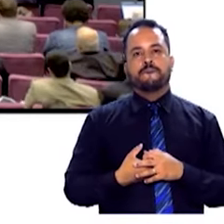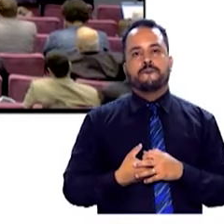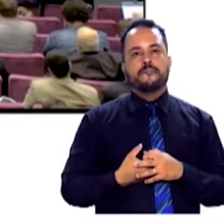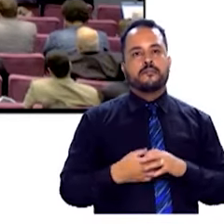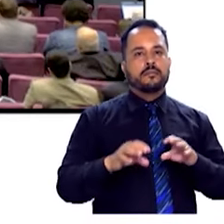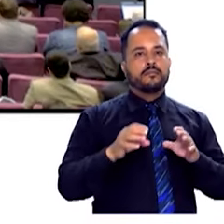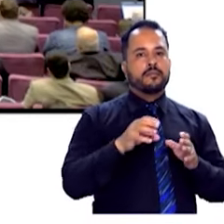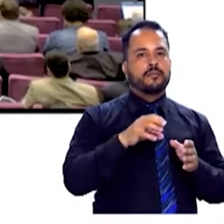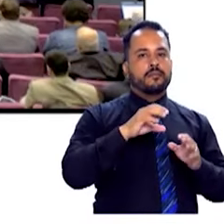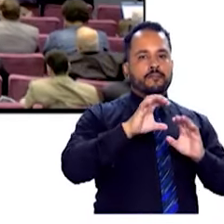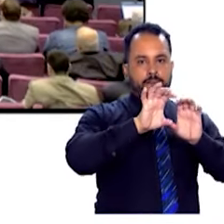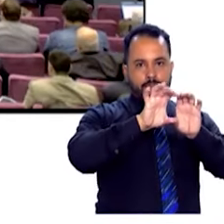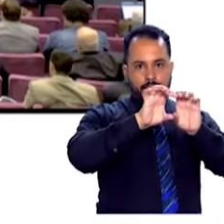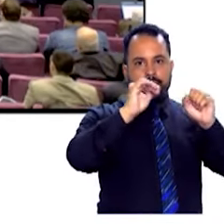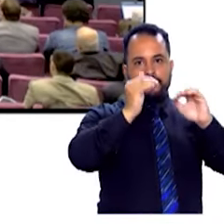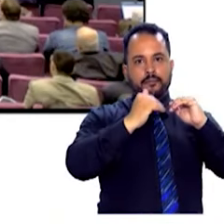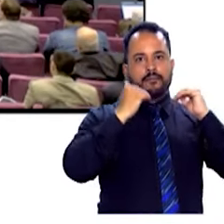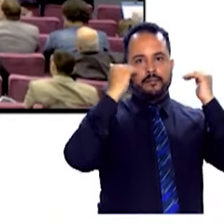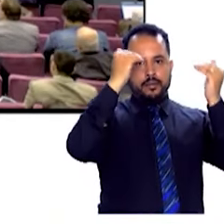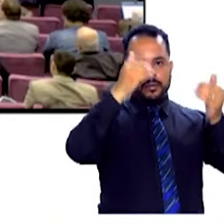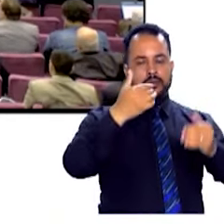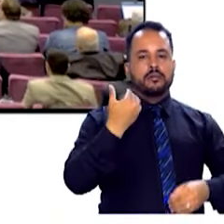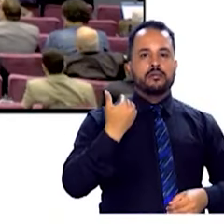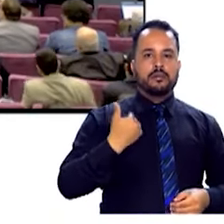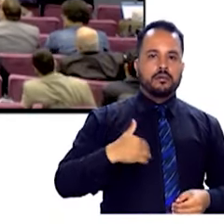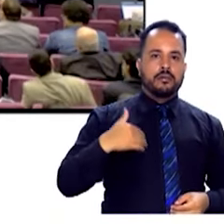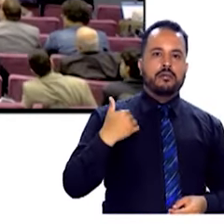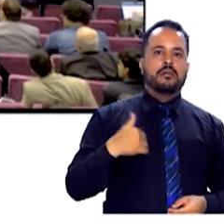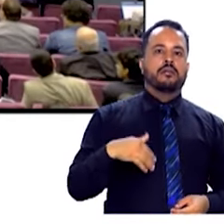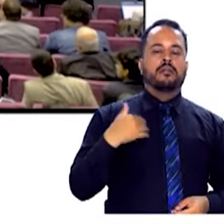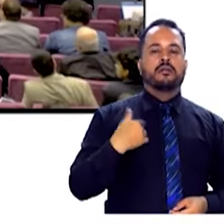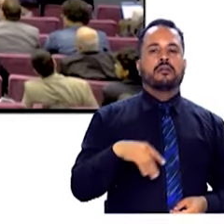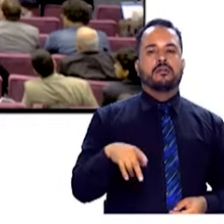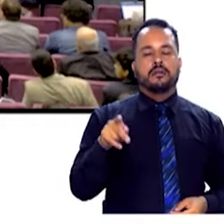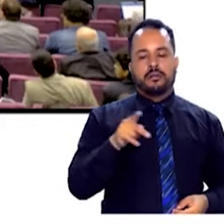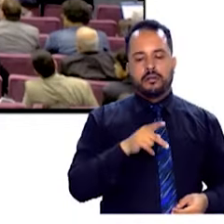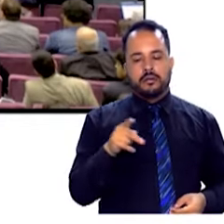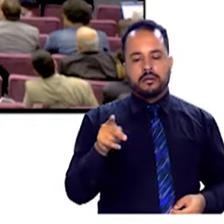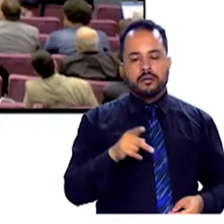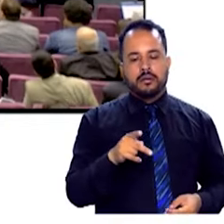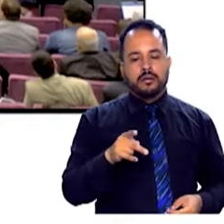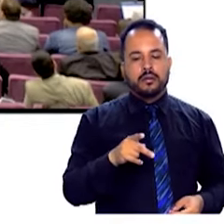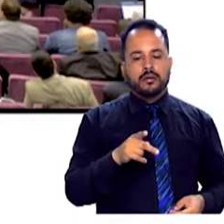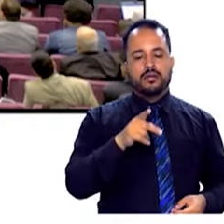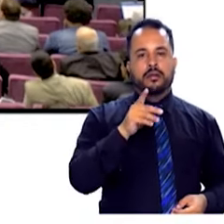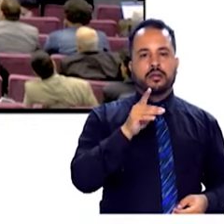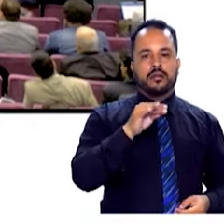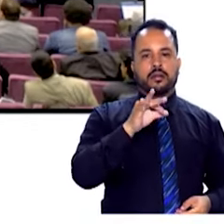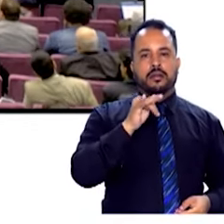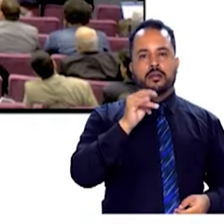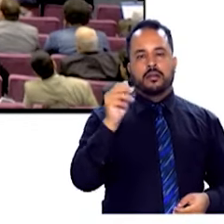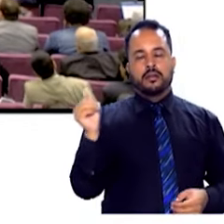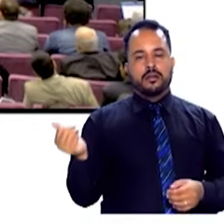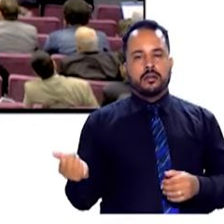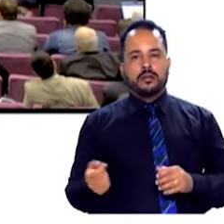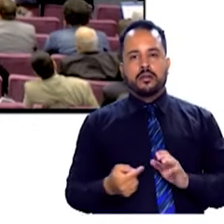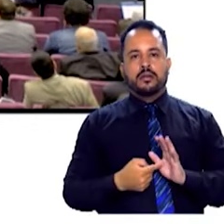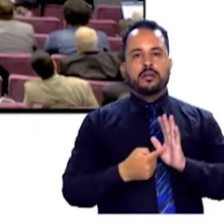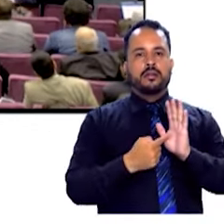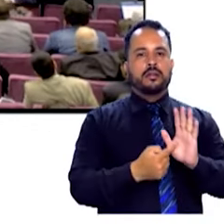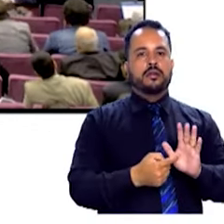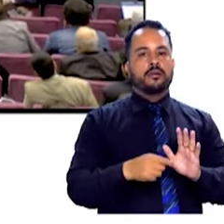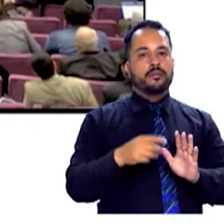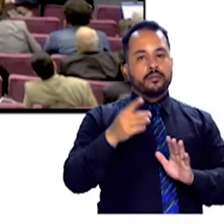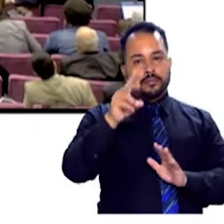Argentina né nosso professor eh Álvaro ragoni trouxe a visão peruana mas também